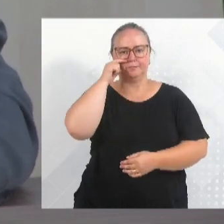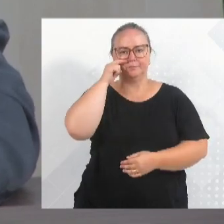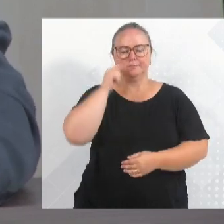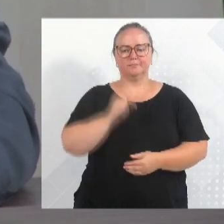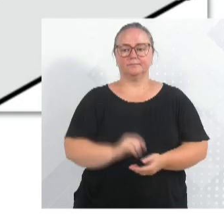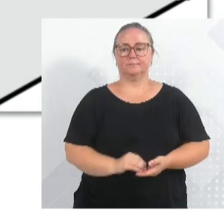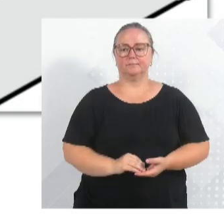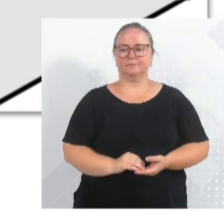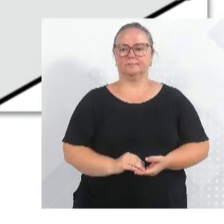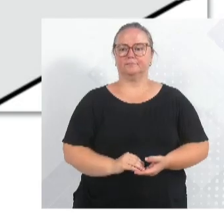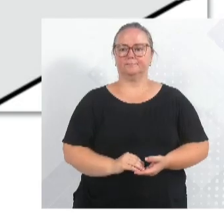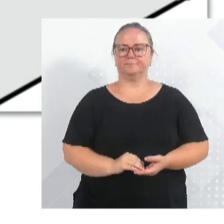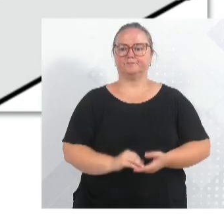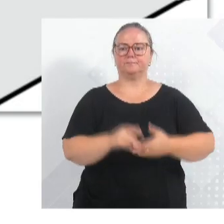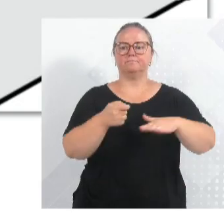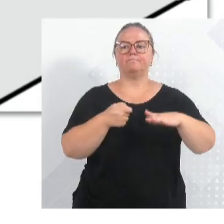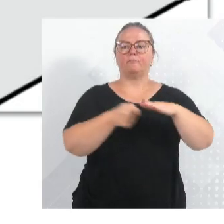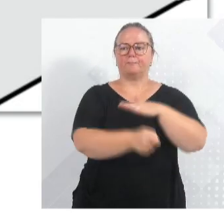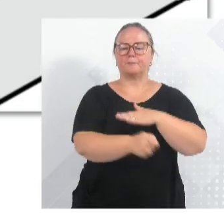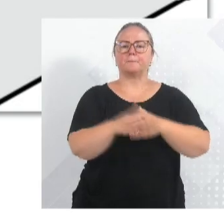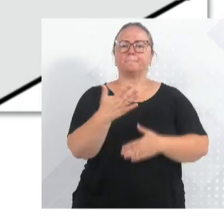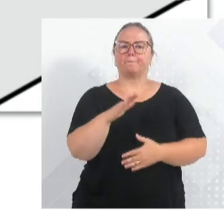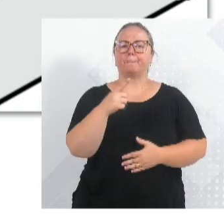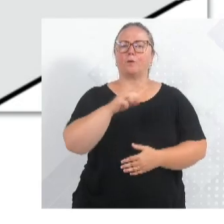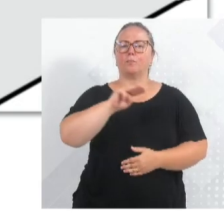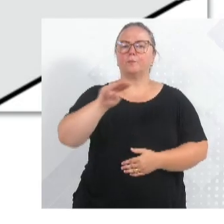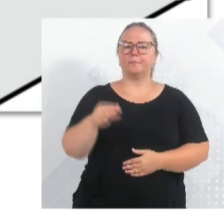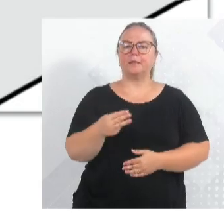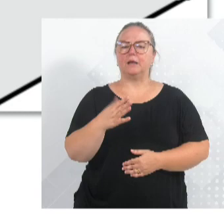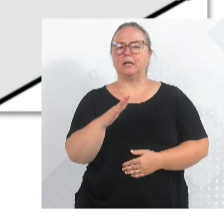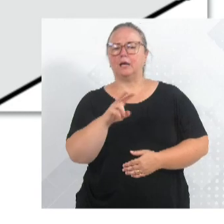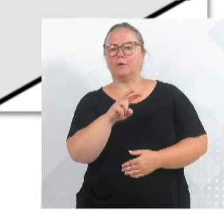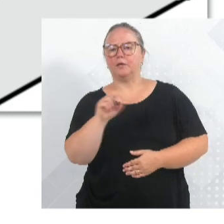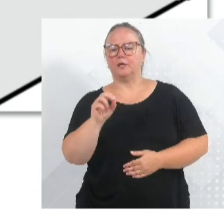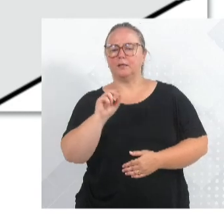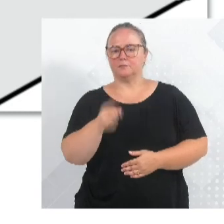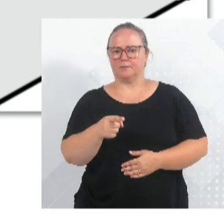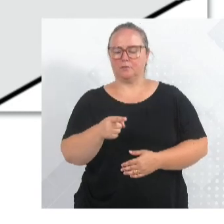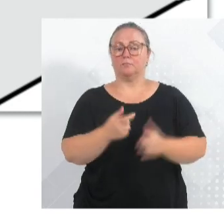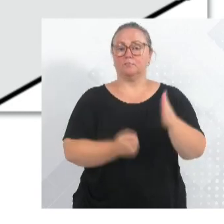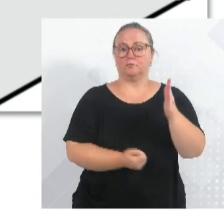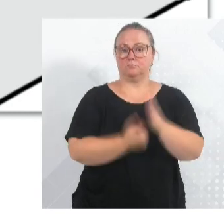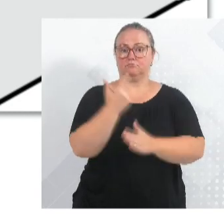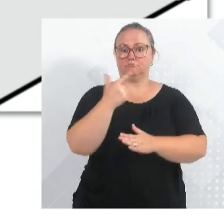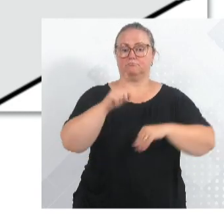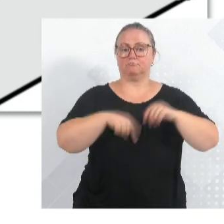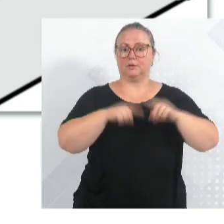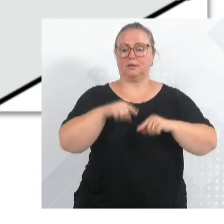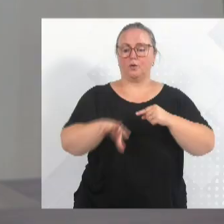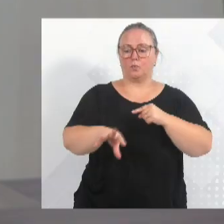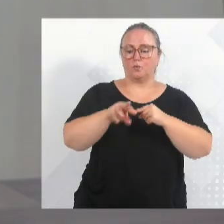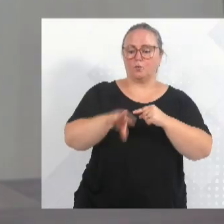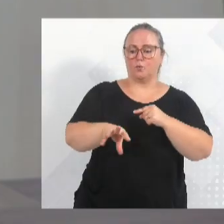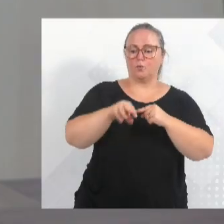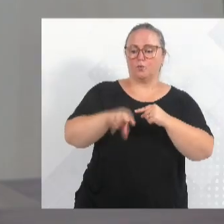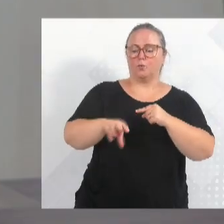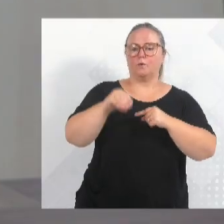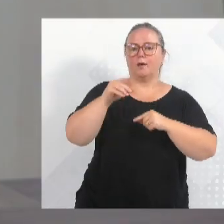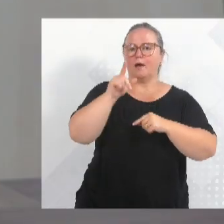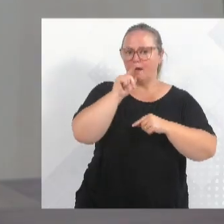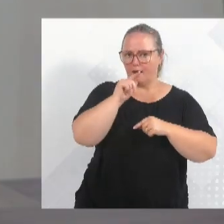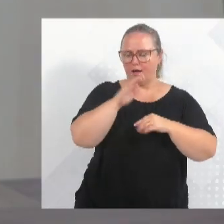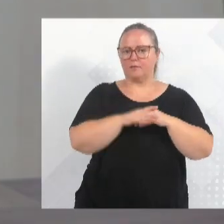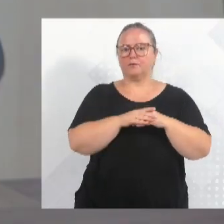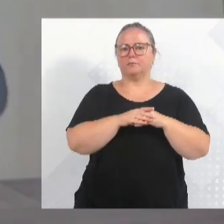investimento está previsto em R$1,5 milhão, desde a compra de equipamentos que bombeiam, vamos dizer assim, a água, pressuriza a água